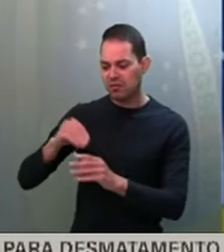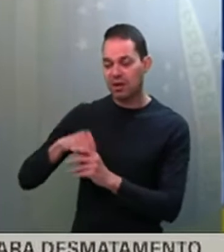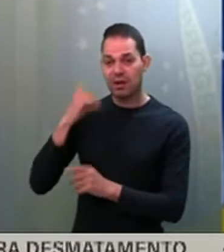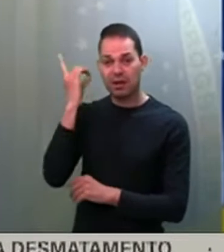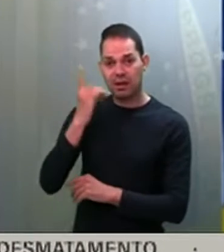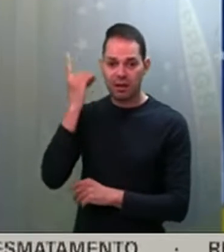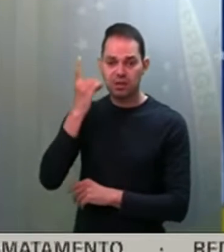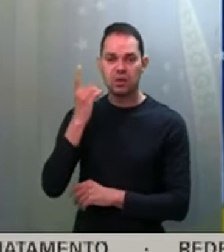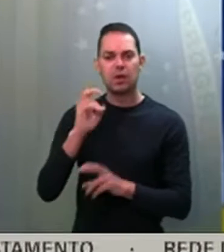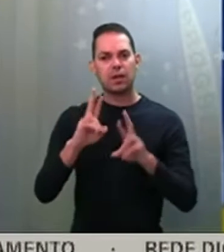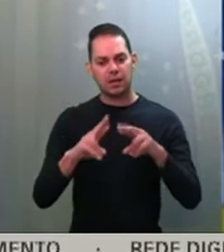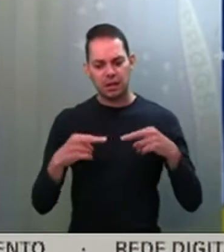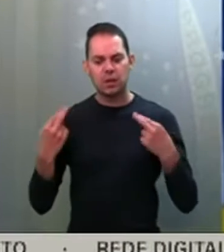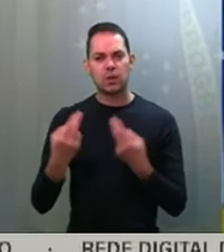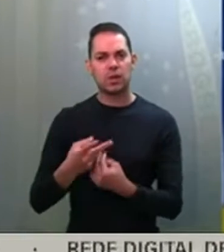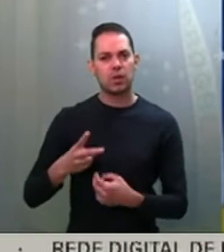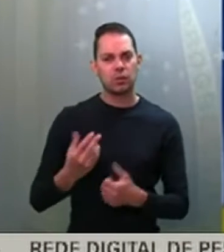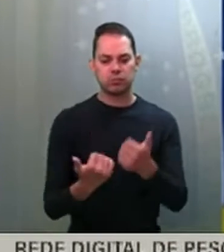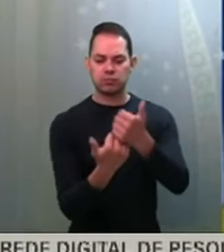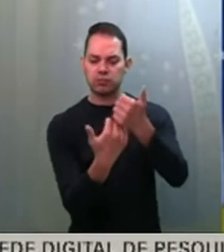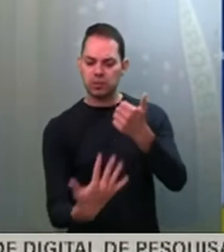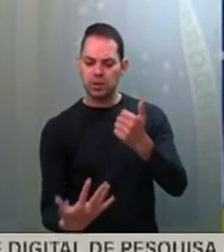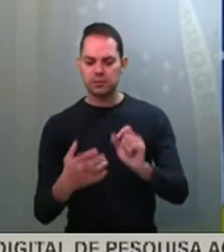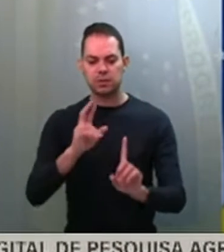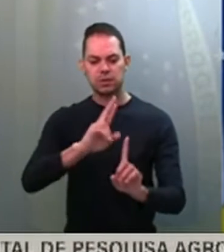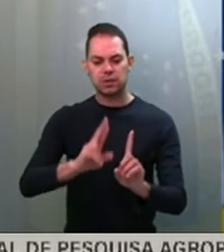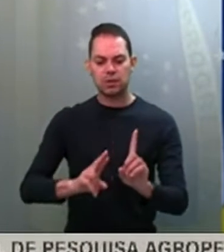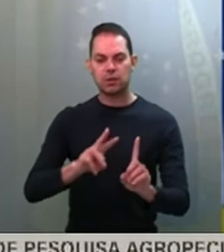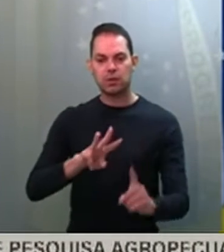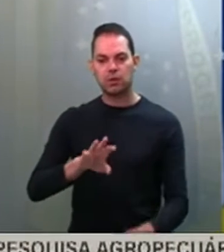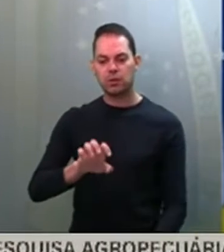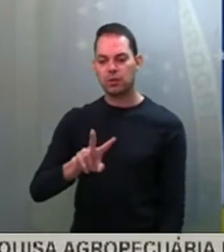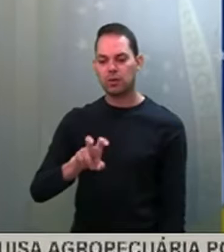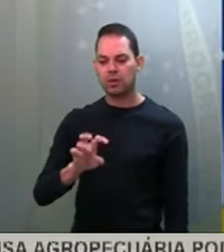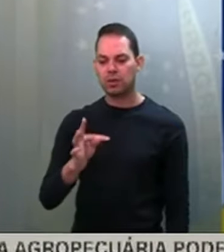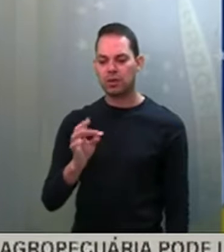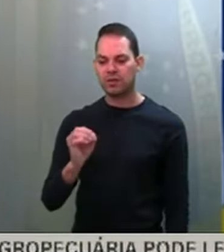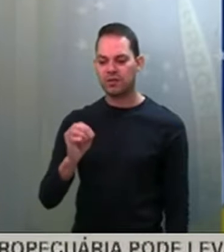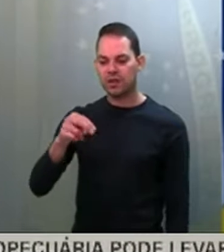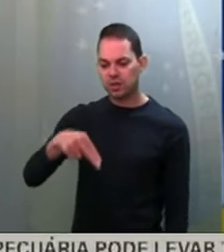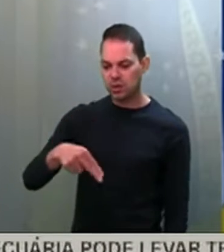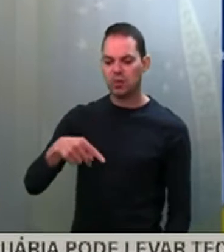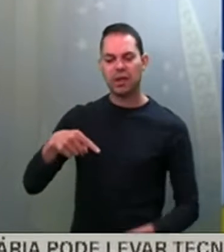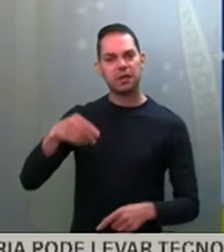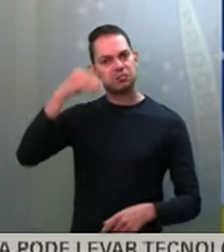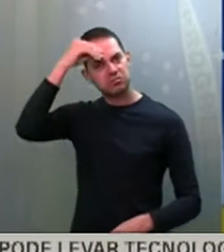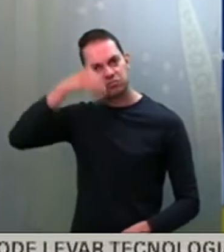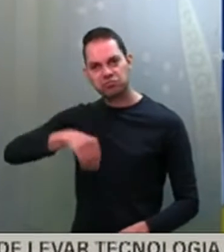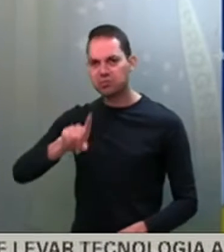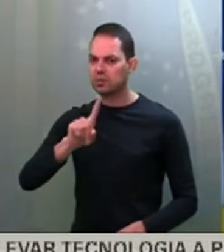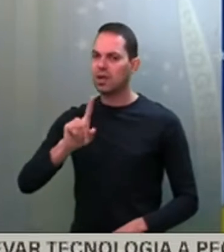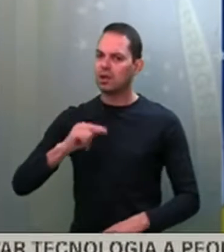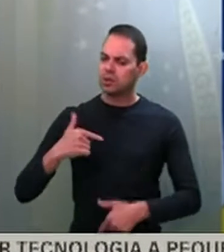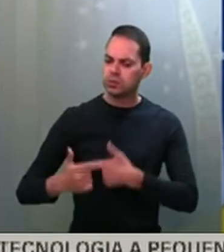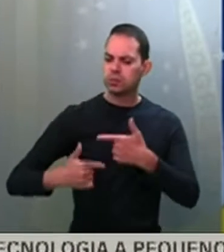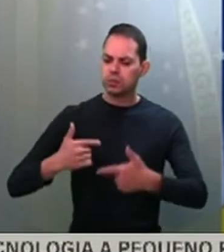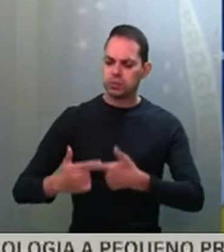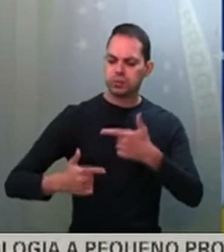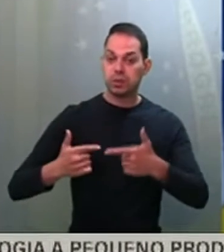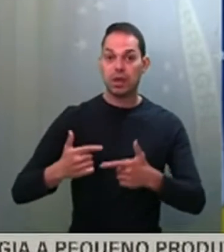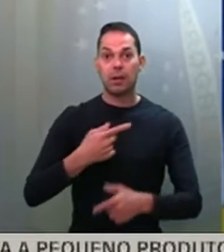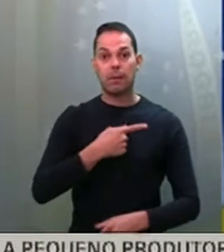continuaram e reuniões do gabinete do relator weverton Rocha que tem sido incansável e dele com